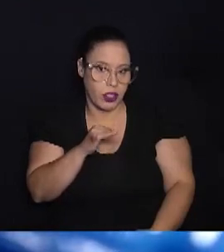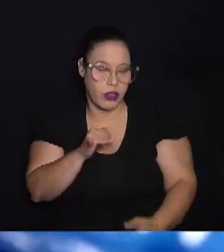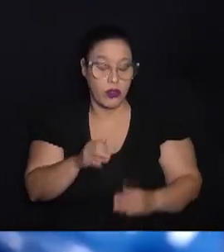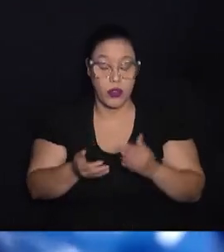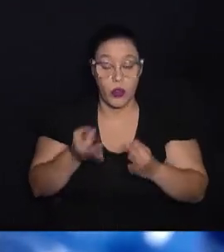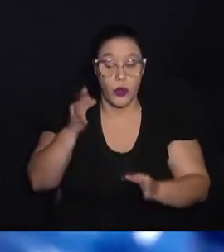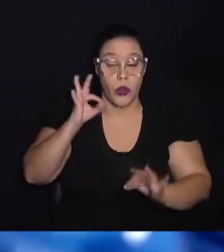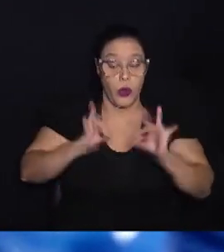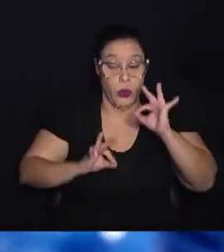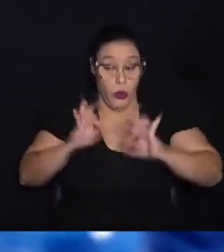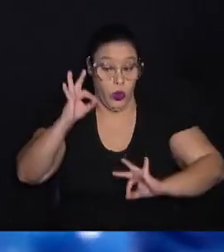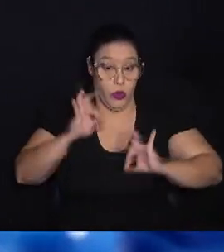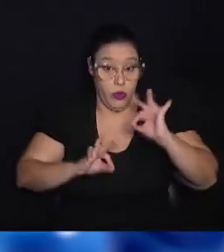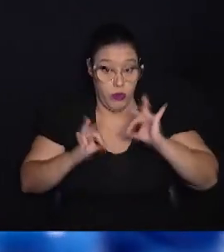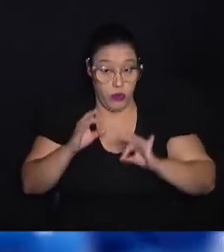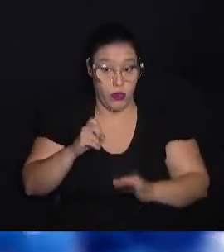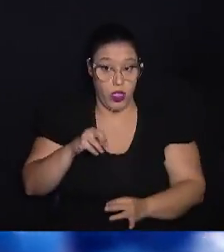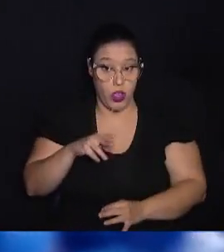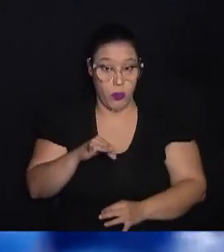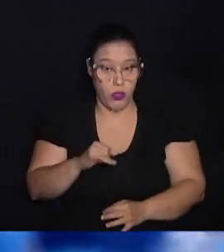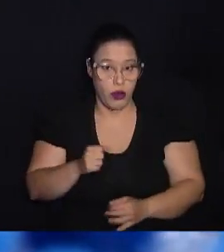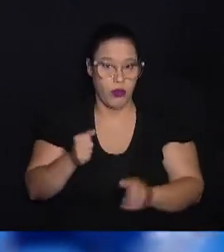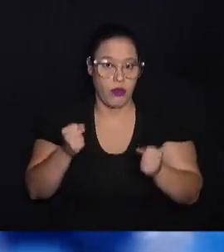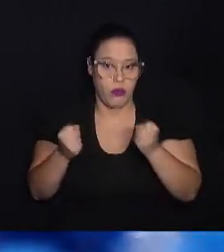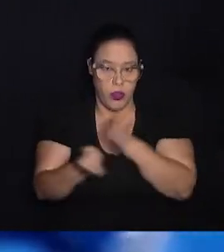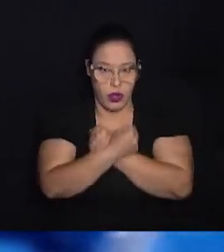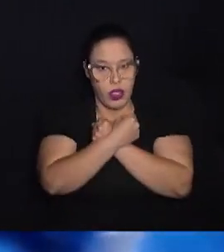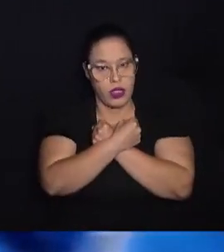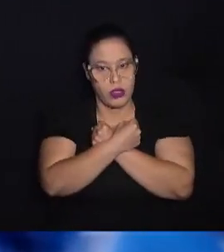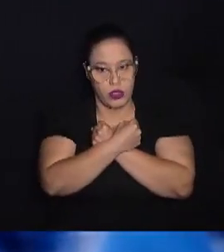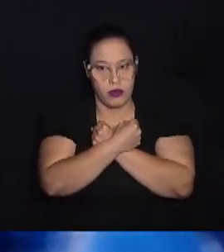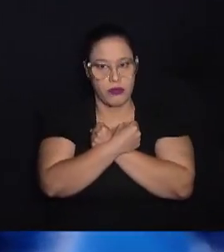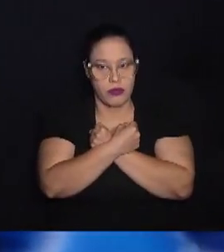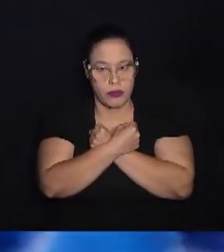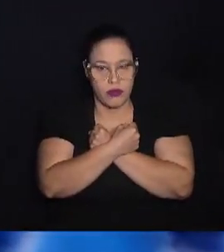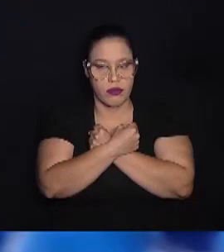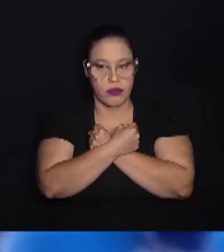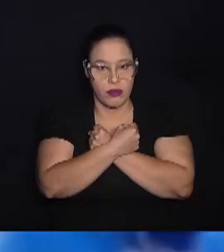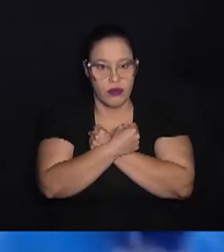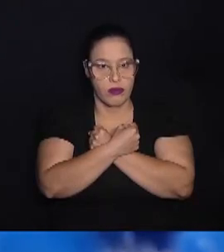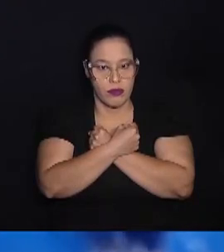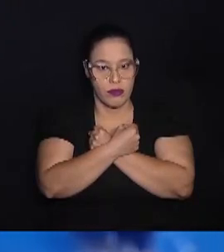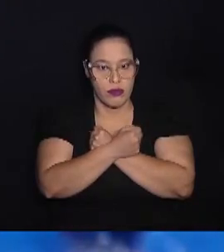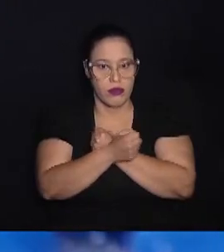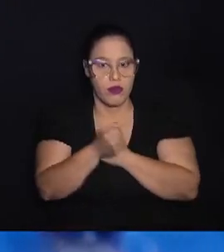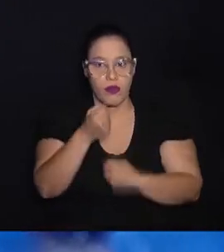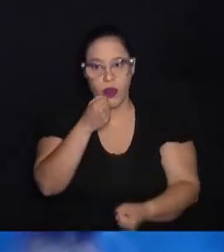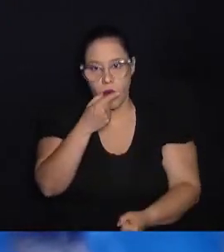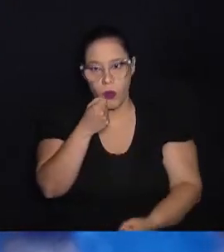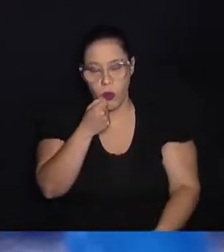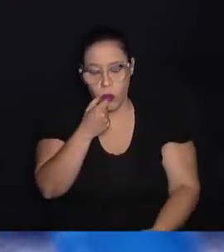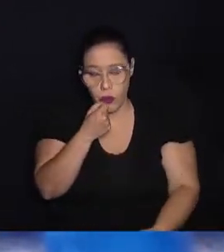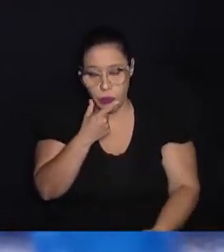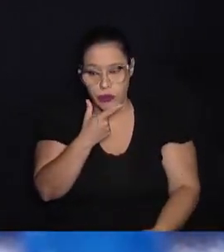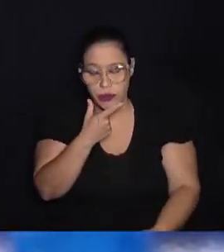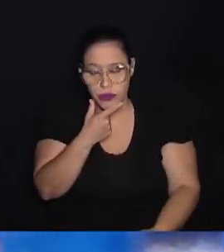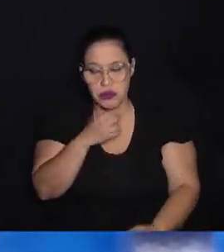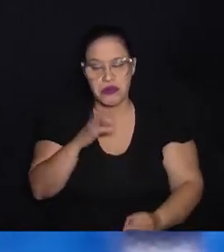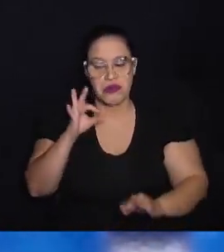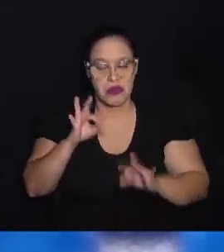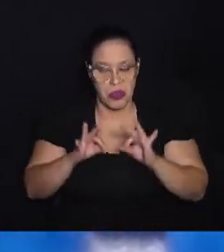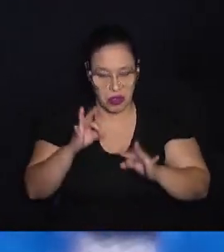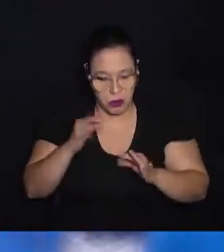controladas e a progesterona para o endométrio ela protege. Então, se você faz a sua pílula anticoncepcional de acordo com